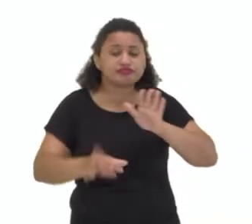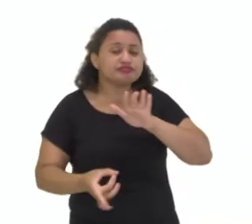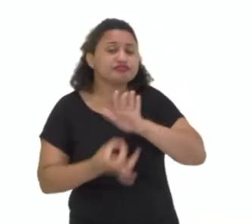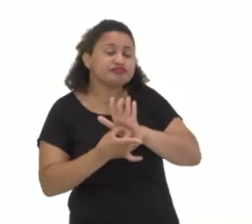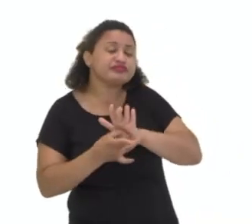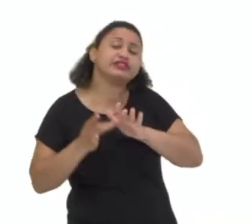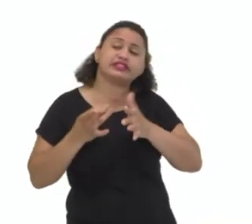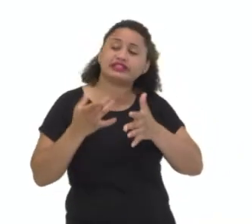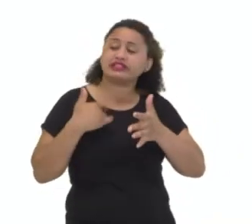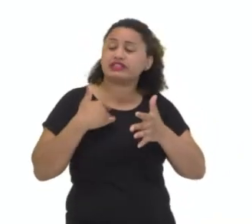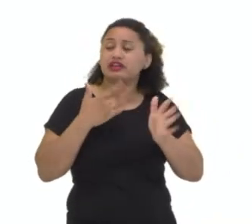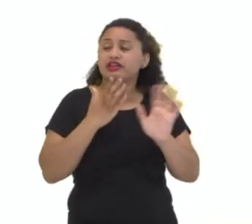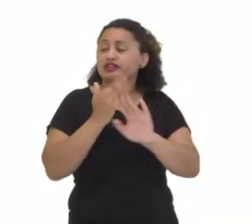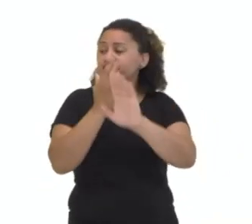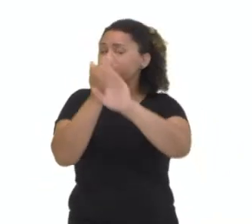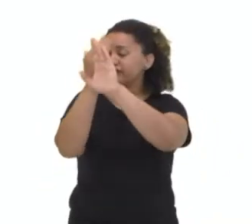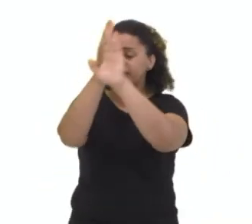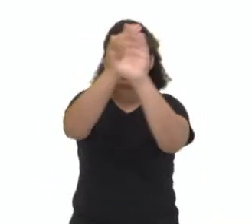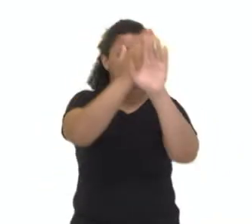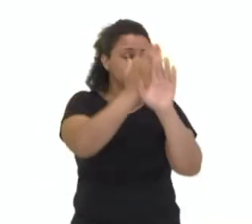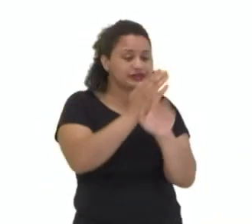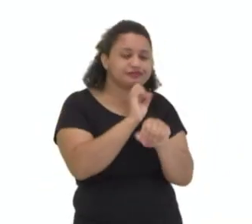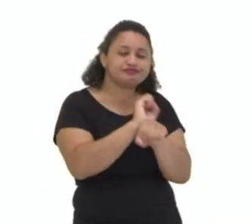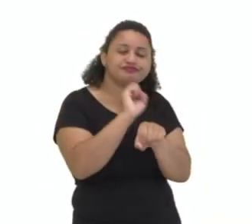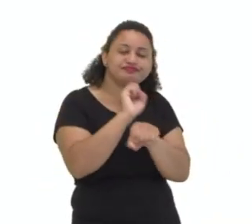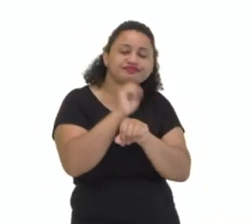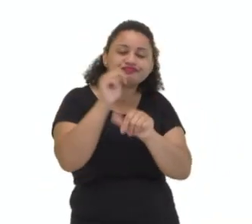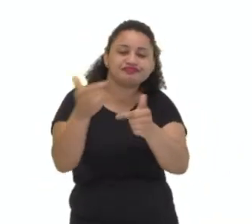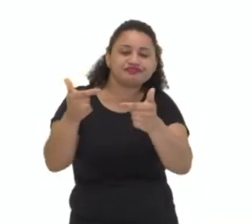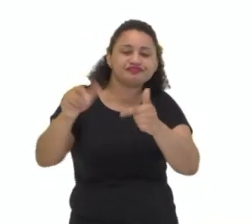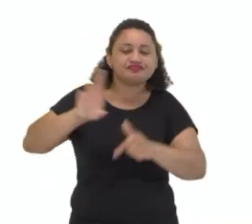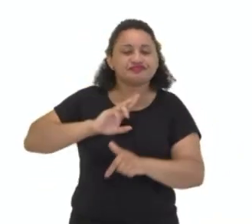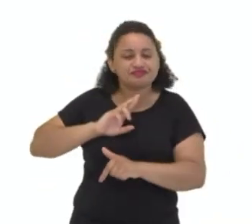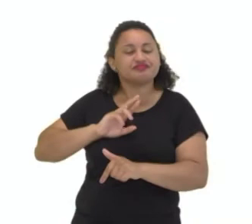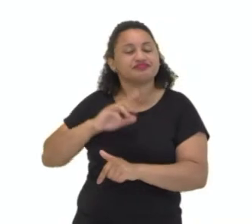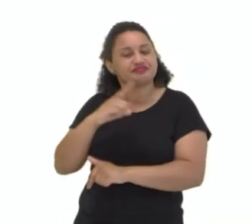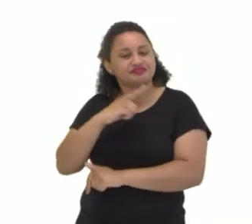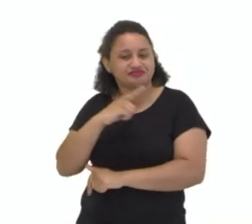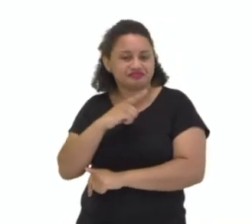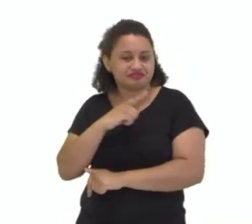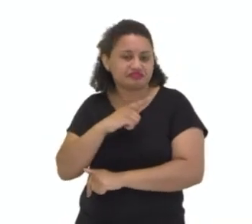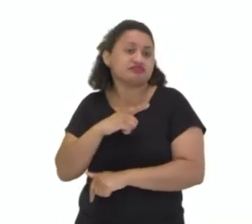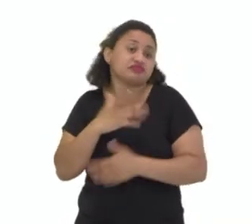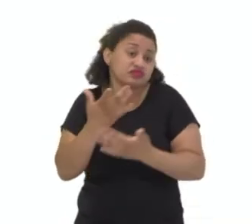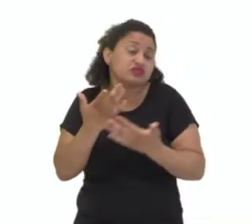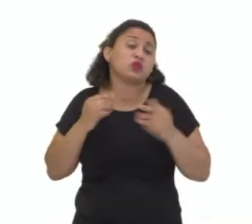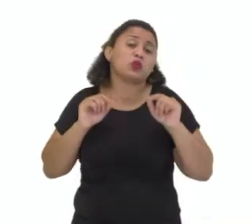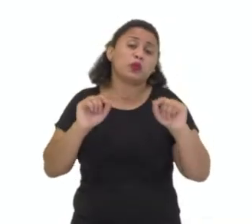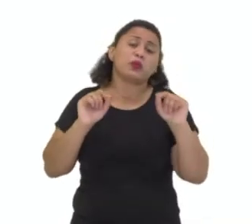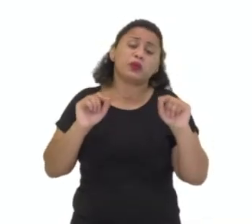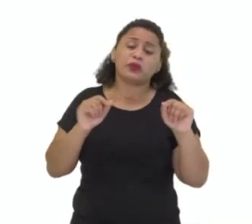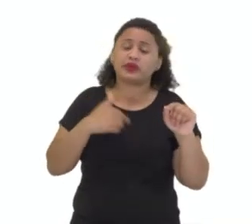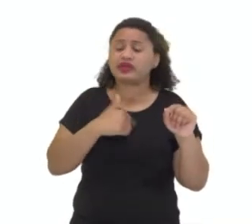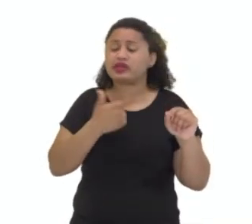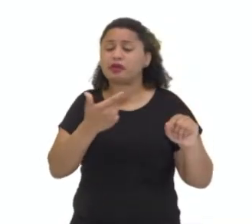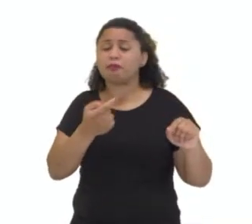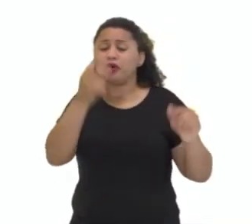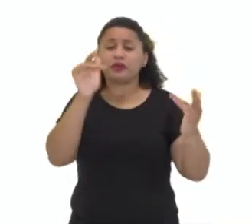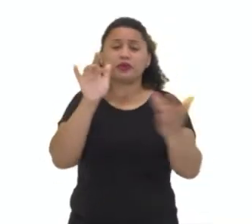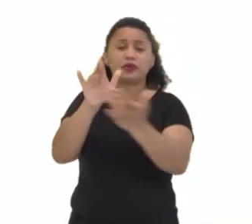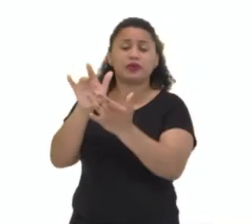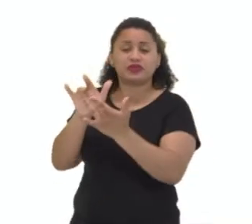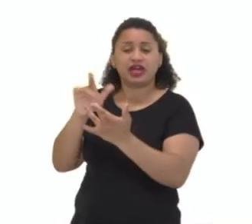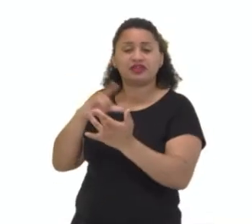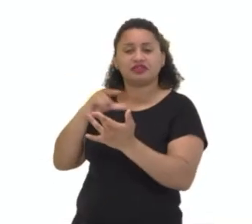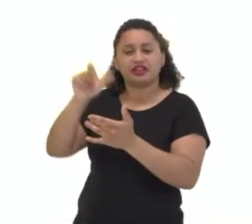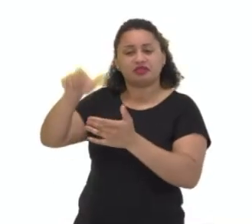a essa abstração de reações imprevisíveis que é o leitor, com o qual jamais tem o menor contato direto, a